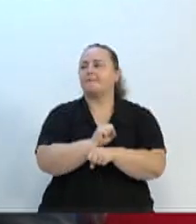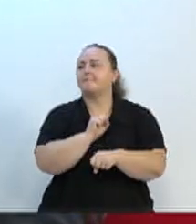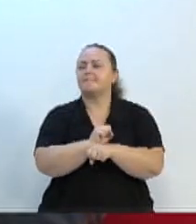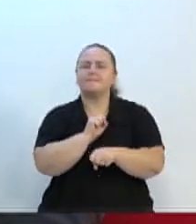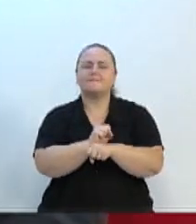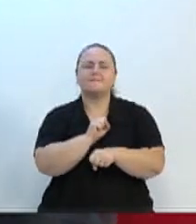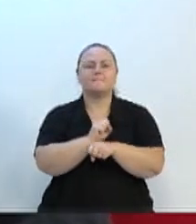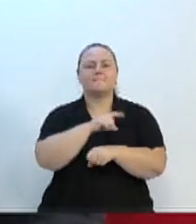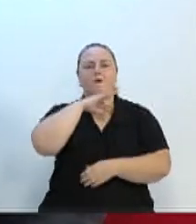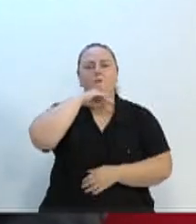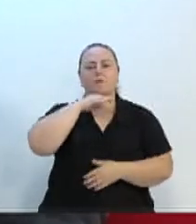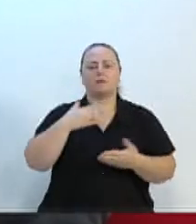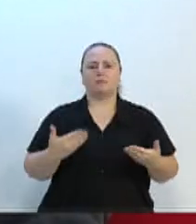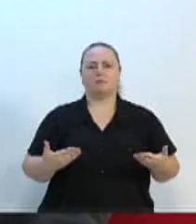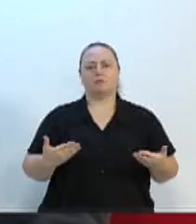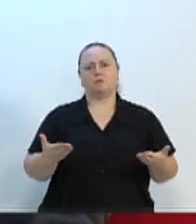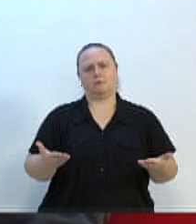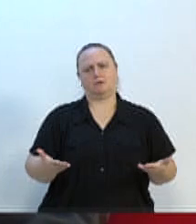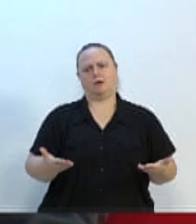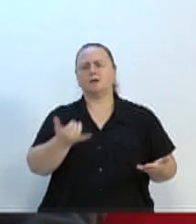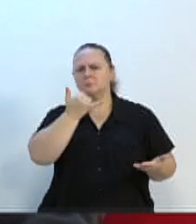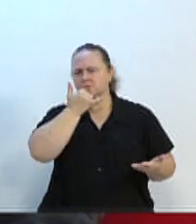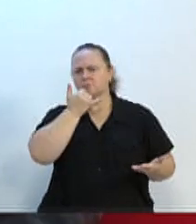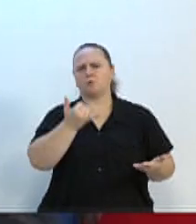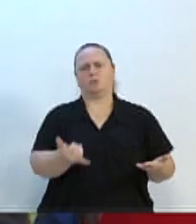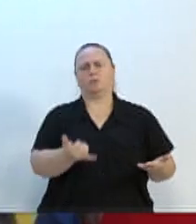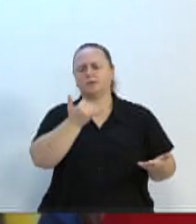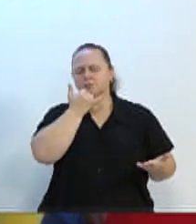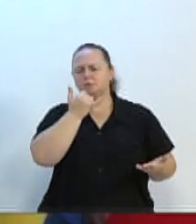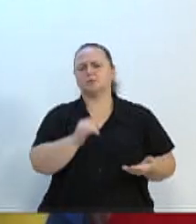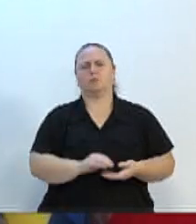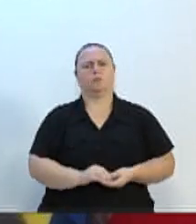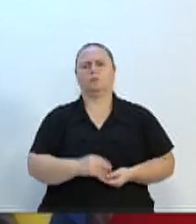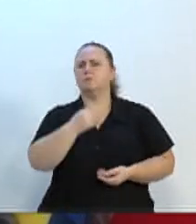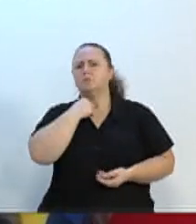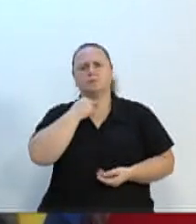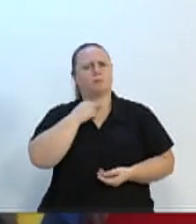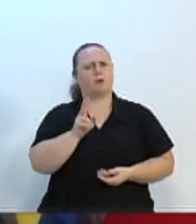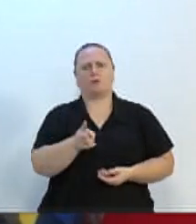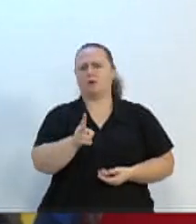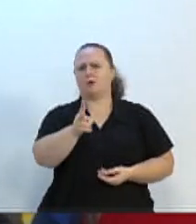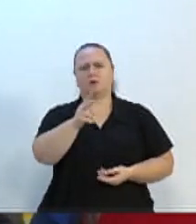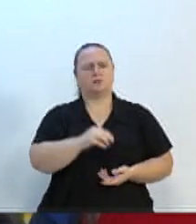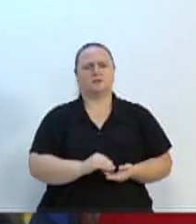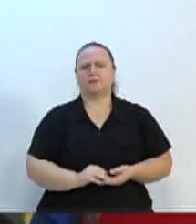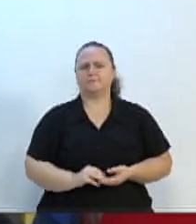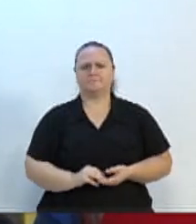despesas. Mas isso é o fim da picada. Isso é um absurdo.